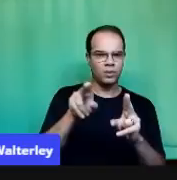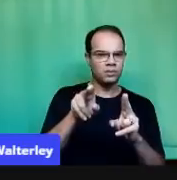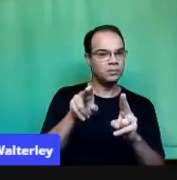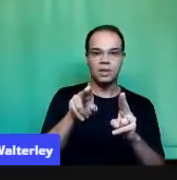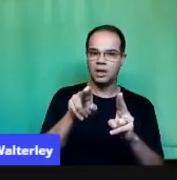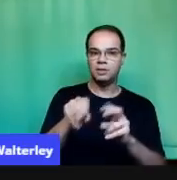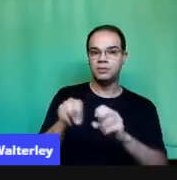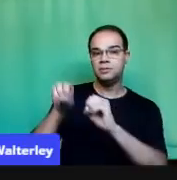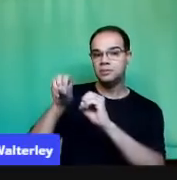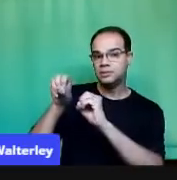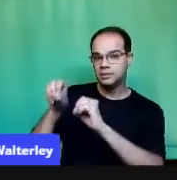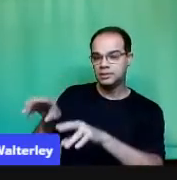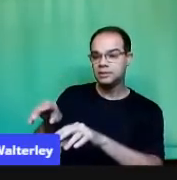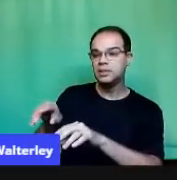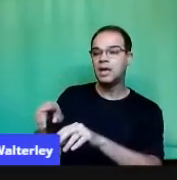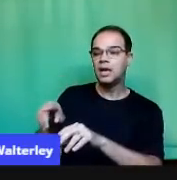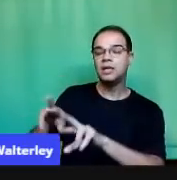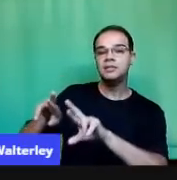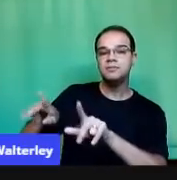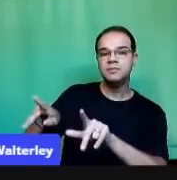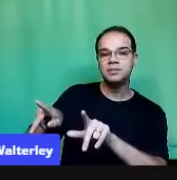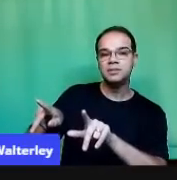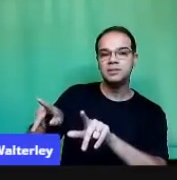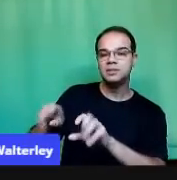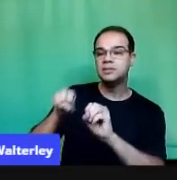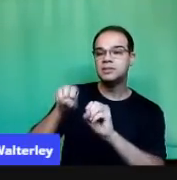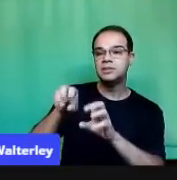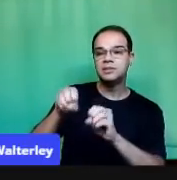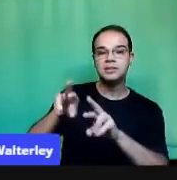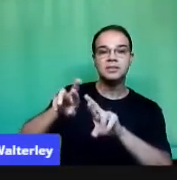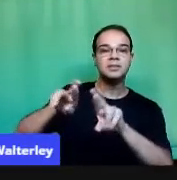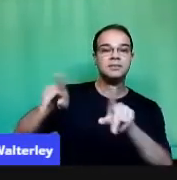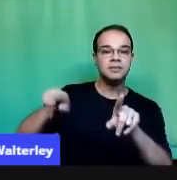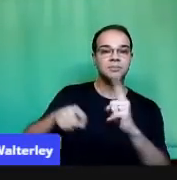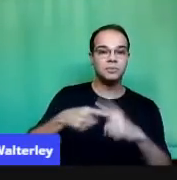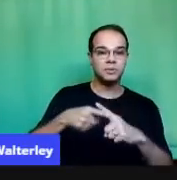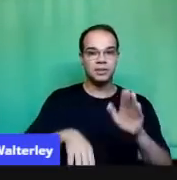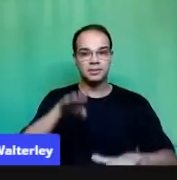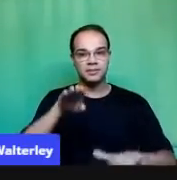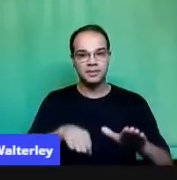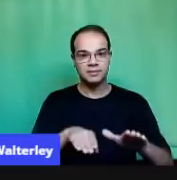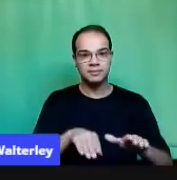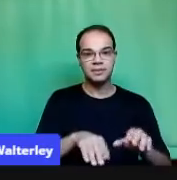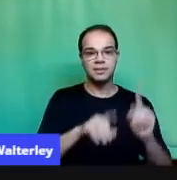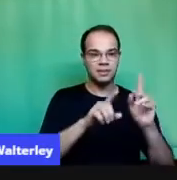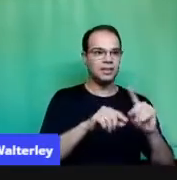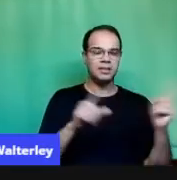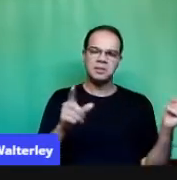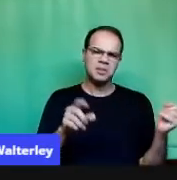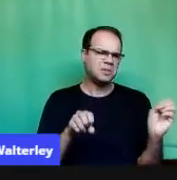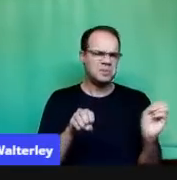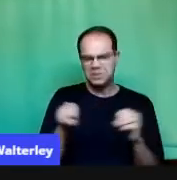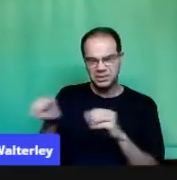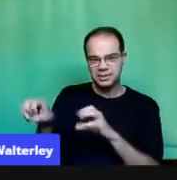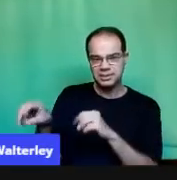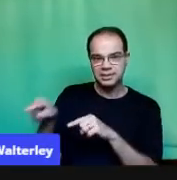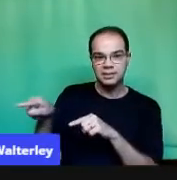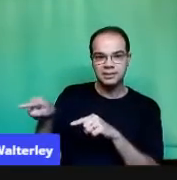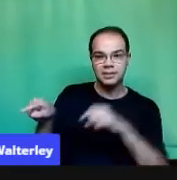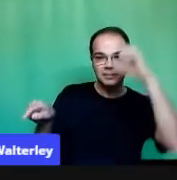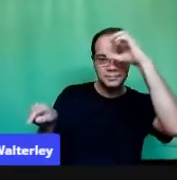pessoa, aquela mesma obra de arte atinge outra pessoa de outra forma. E às vezes nem é a